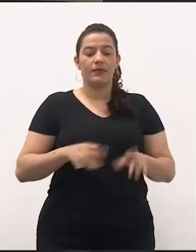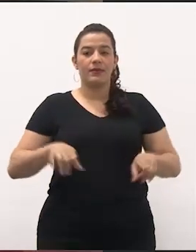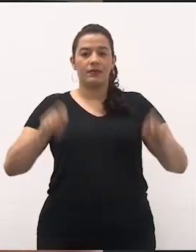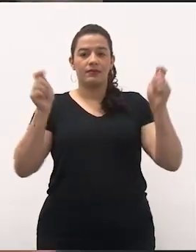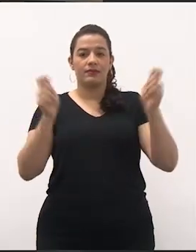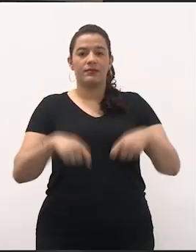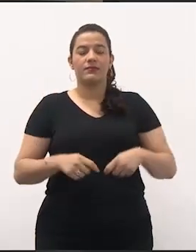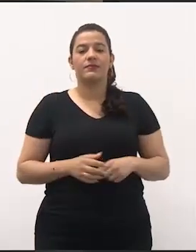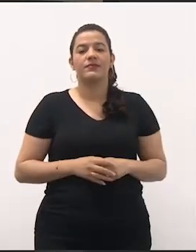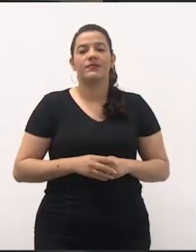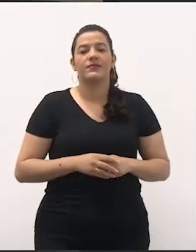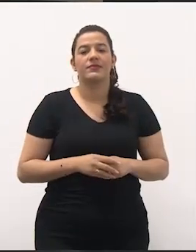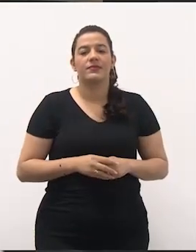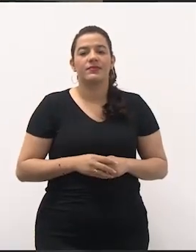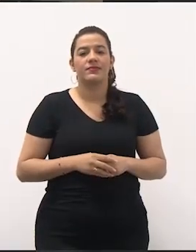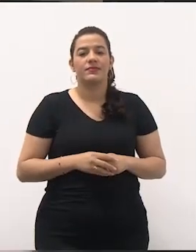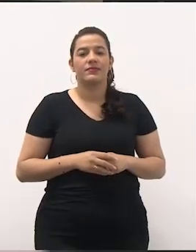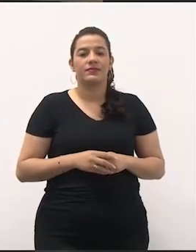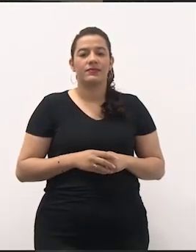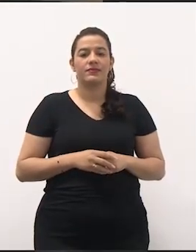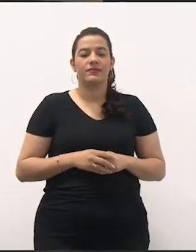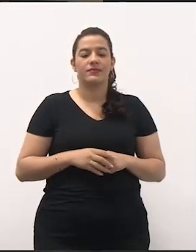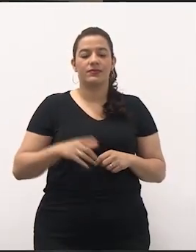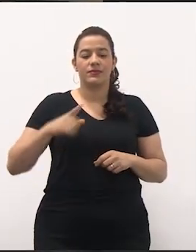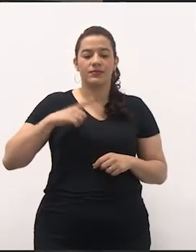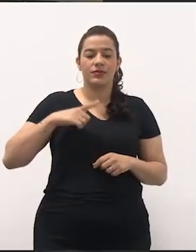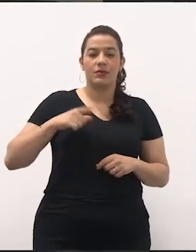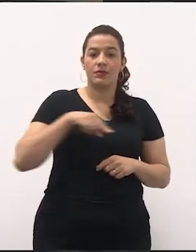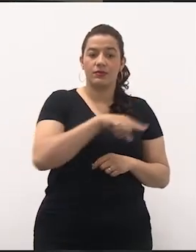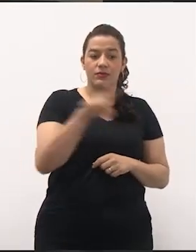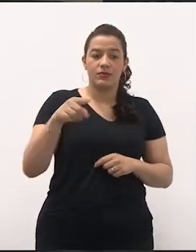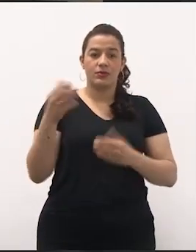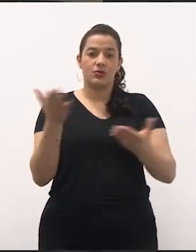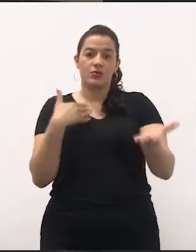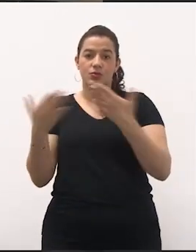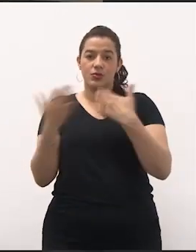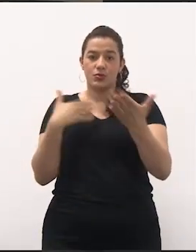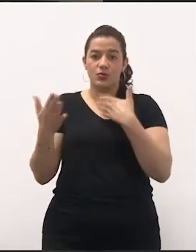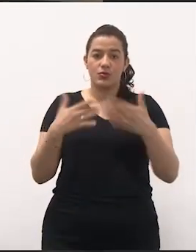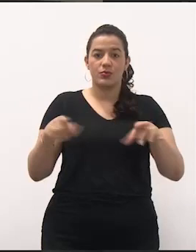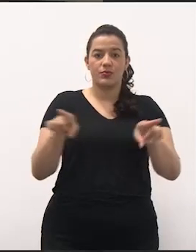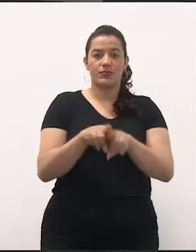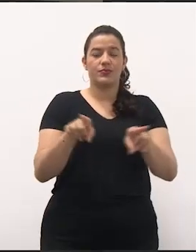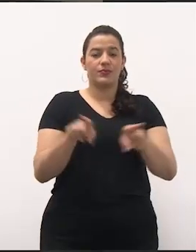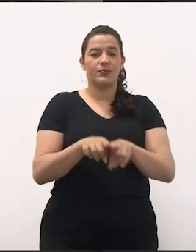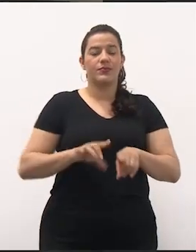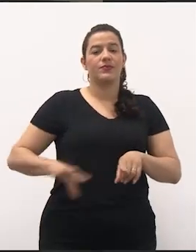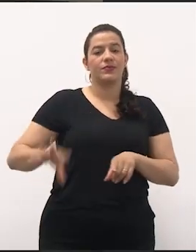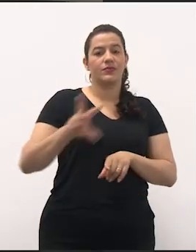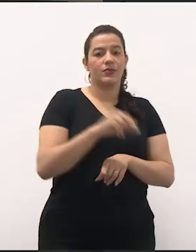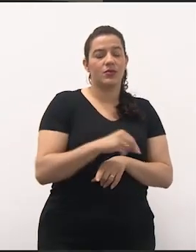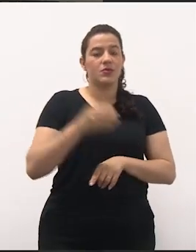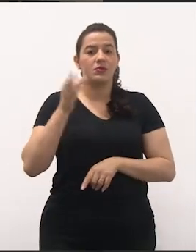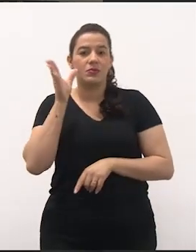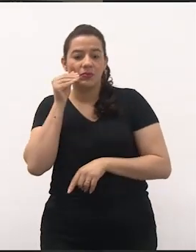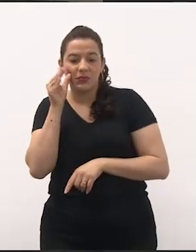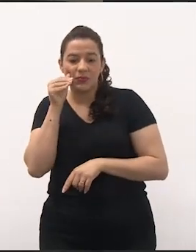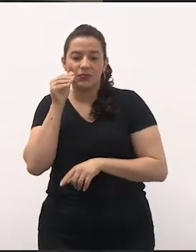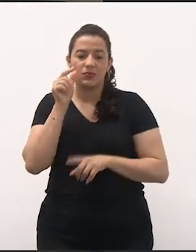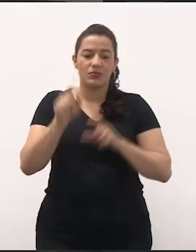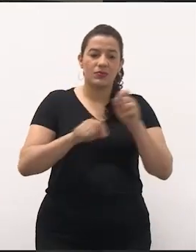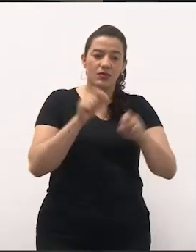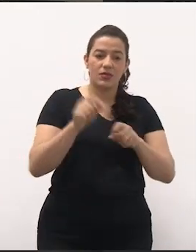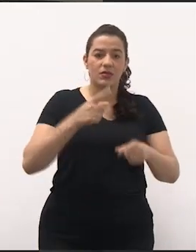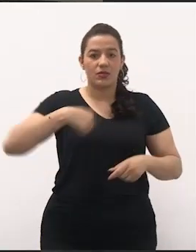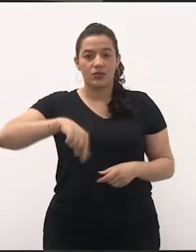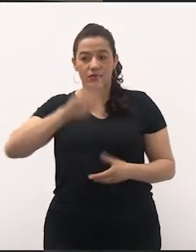façam, peguem isso e façam. Não, a gente quer que vocês discutam na unidade se é pertinente, se é interessante. A gente acredita que